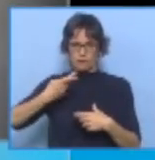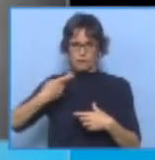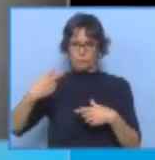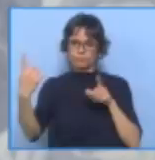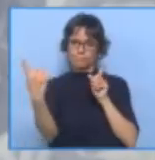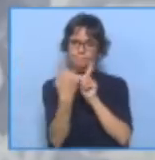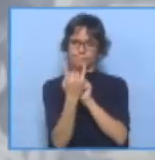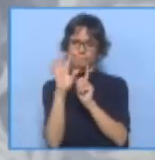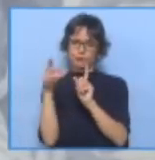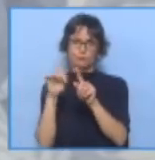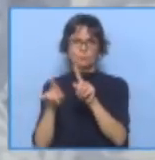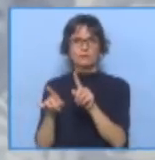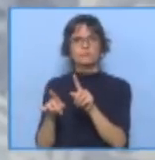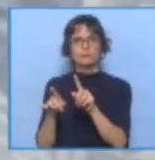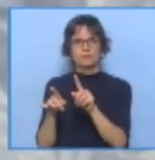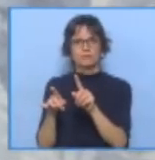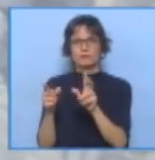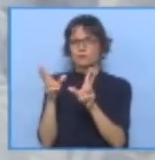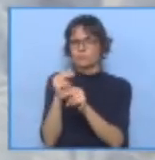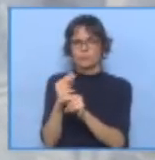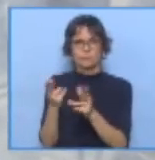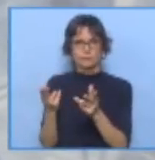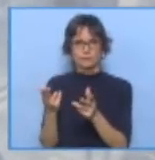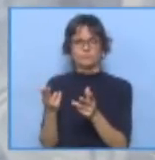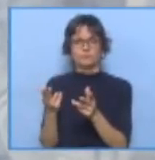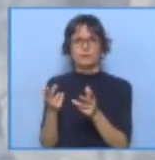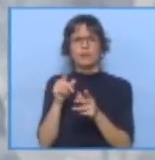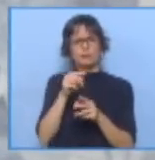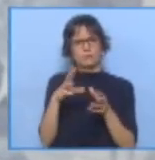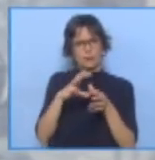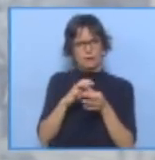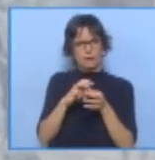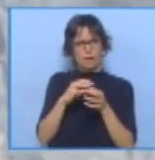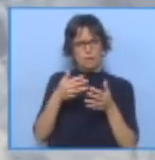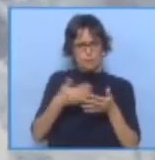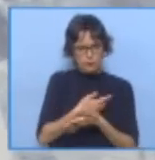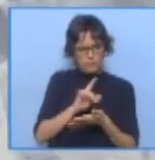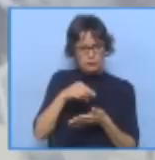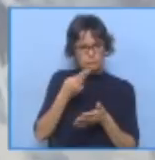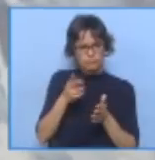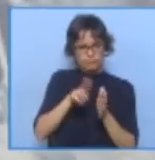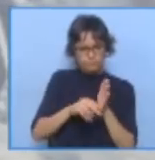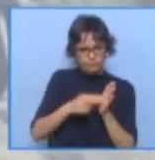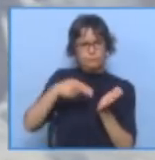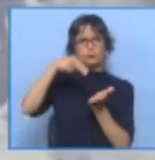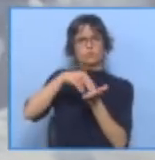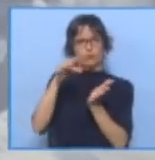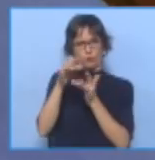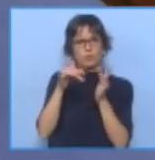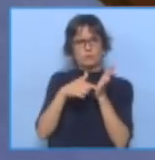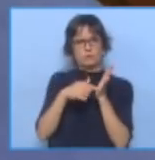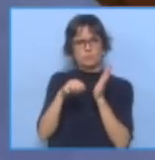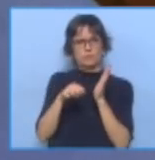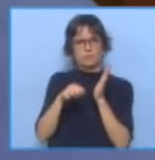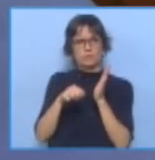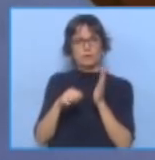Inaugura-se essa novidade também nas Escrituras com a morte e ressurreição de Cristo? Sim, isso é a teologia paulina, é a teologia da carta